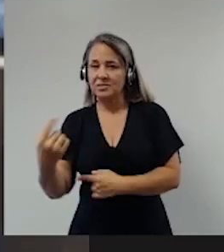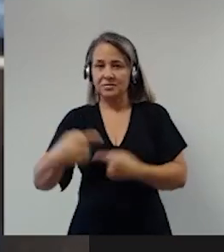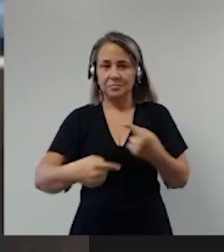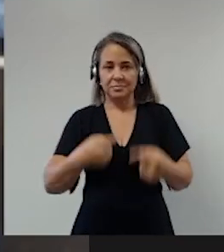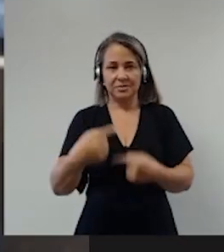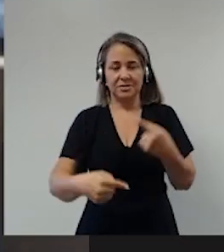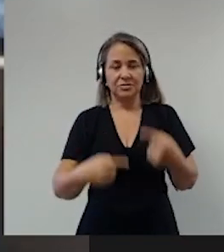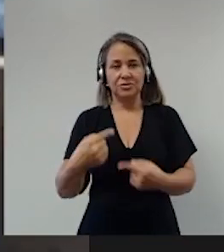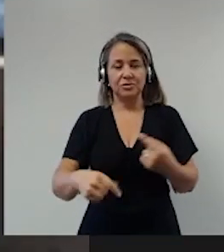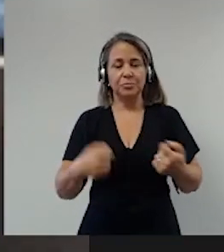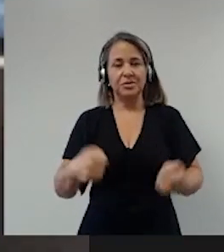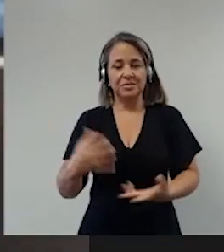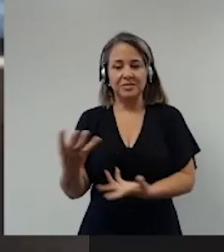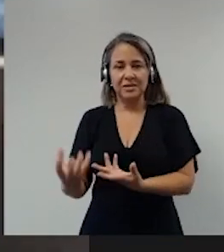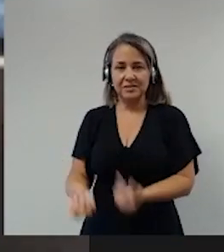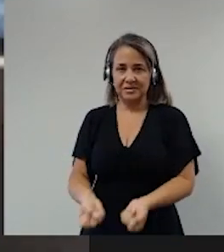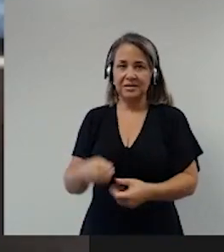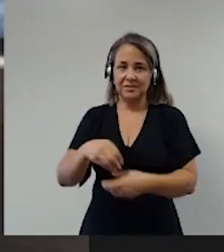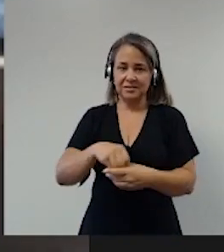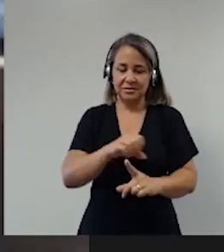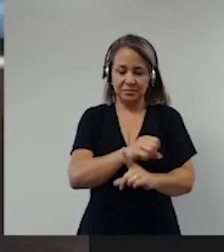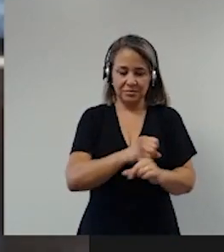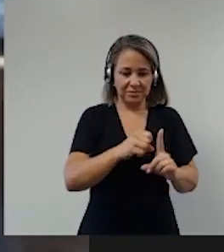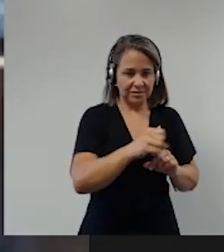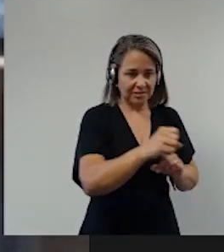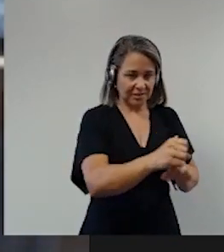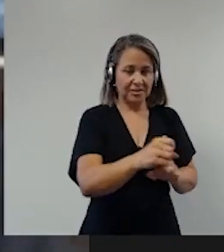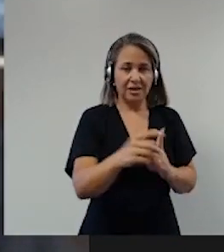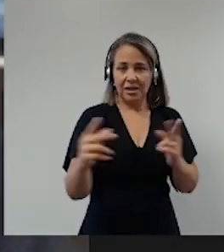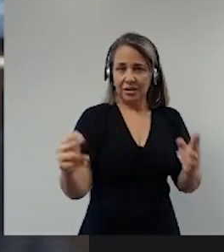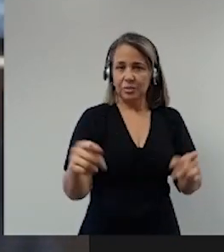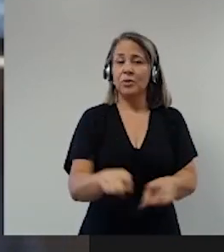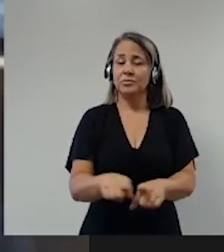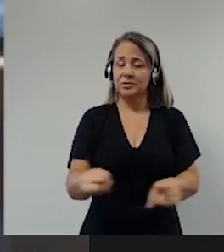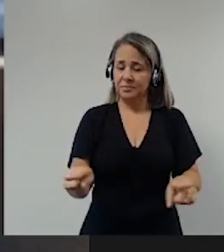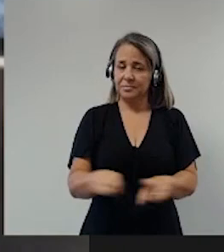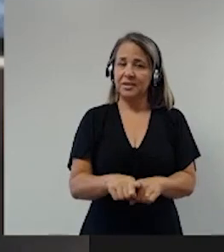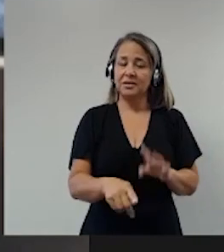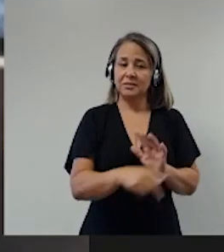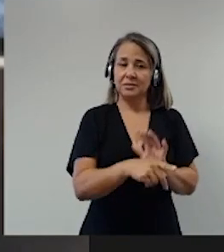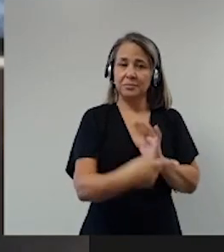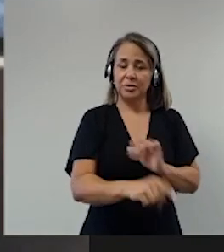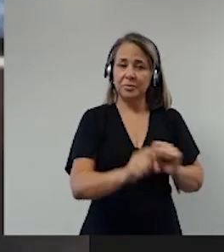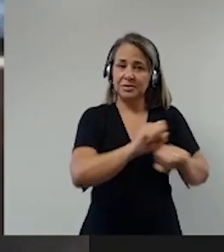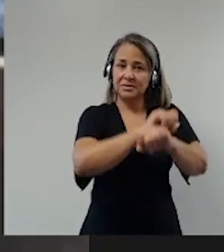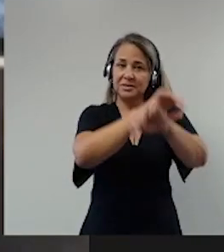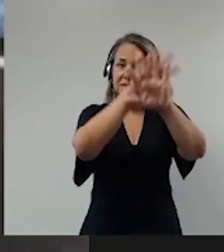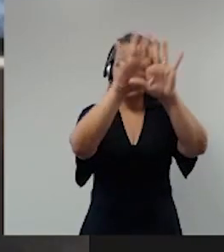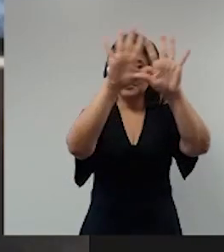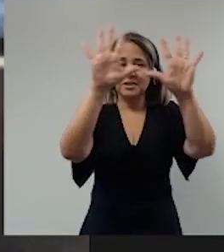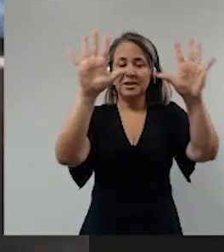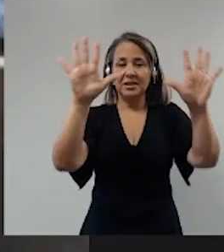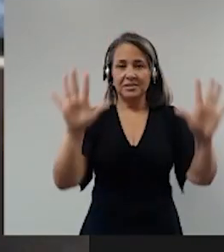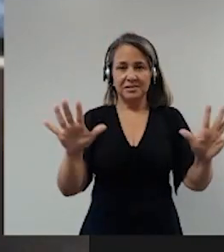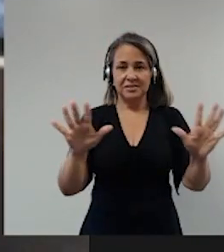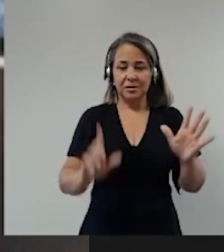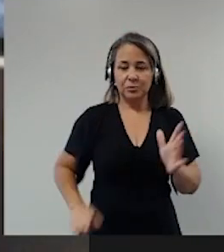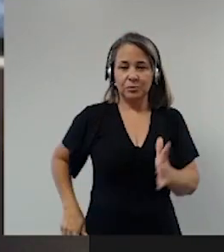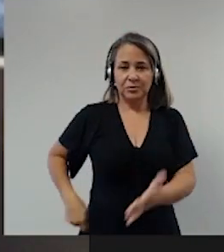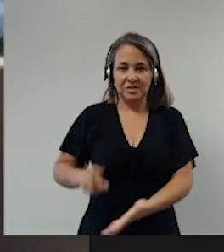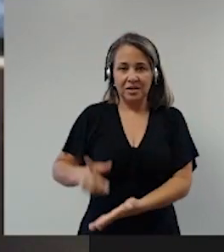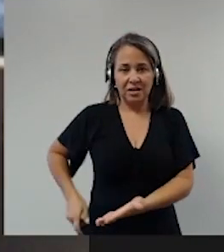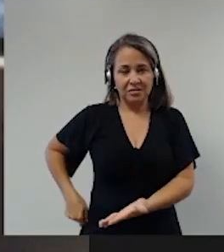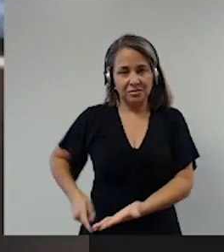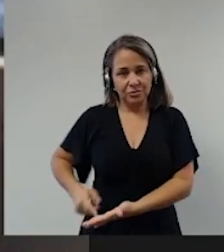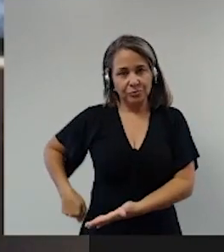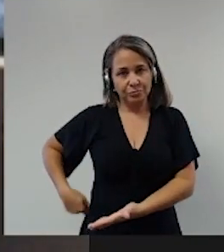ser adotadas em prol da sociedade, assim como a própria transparência dos gastos em